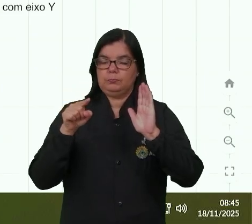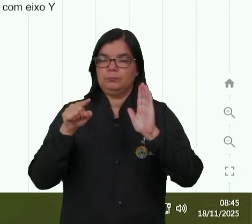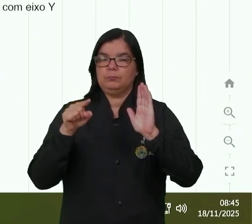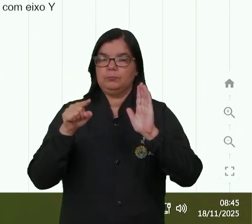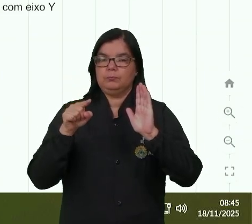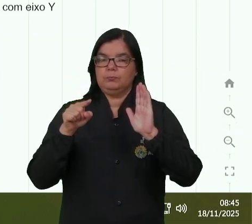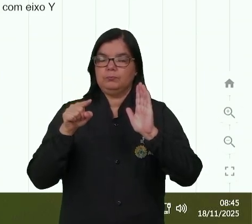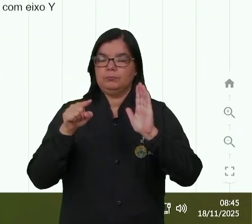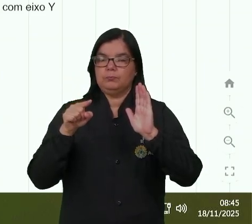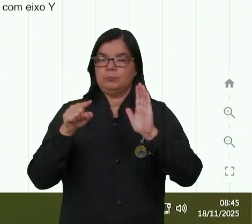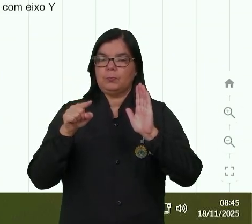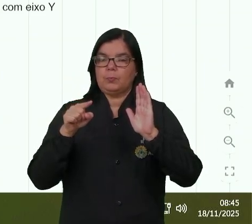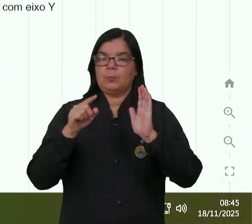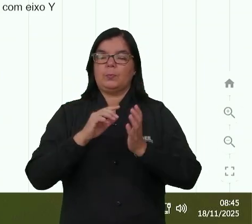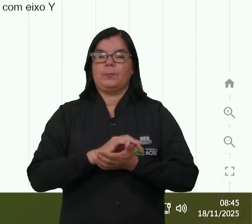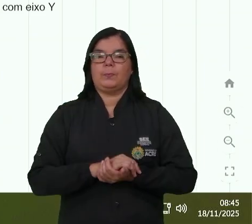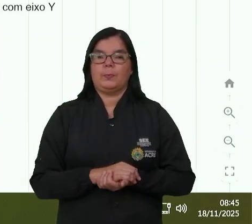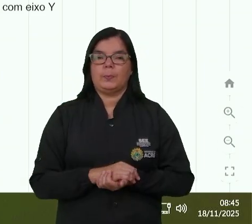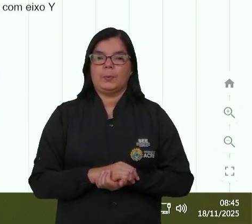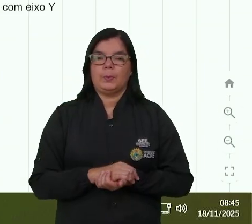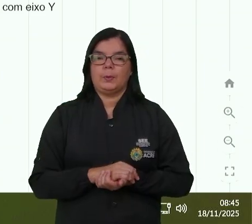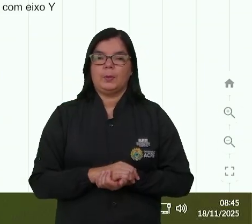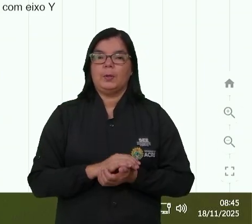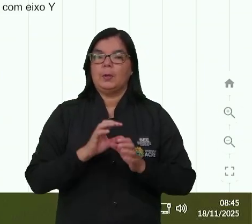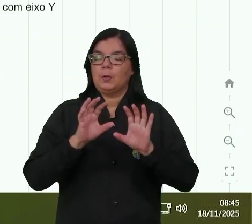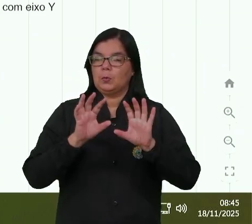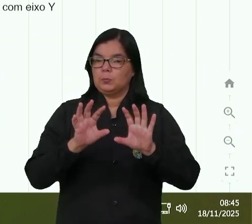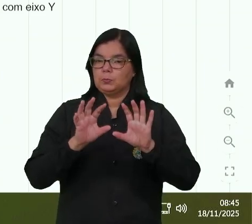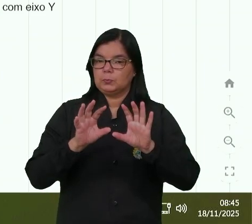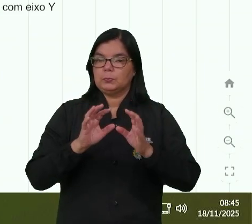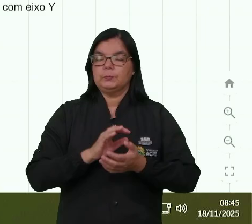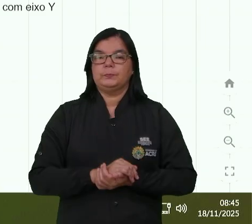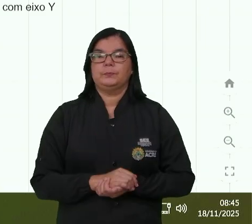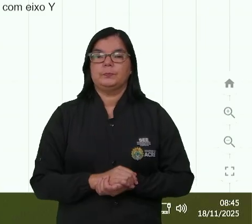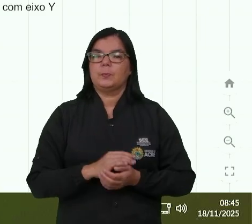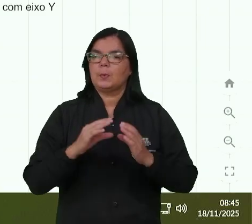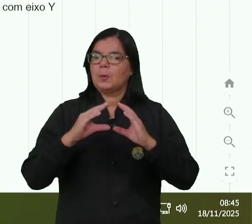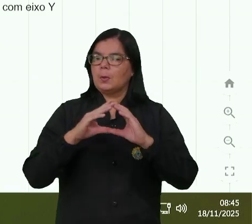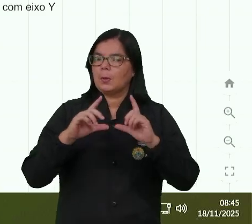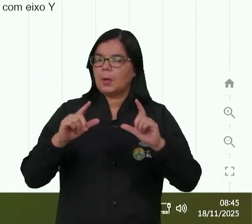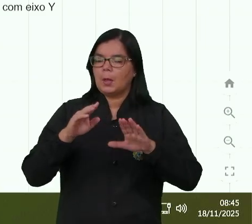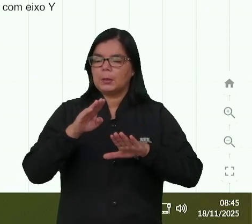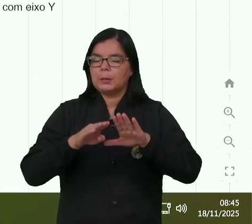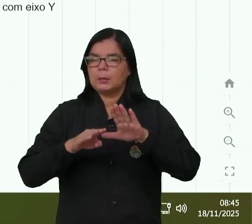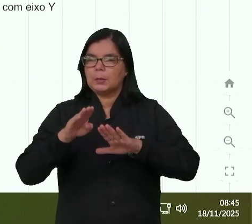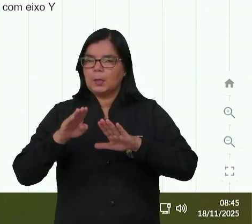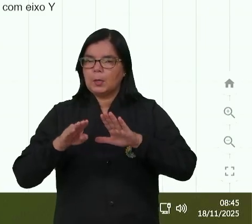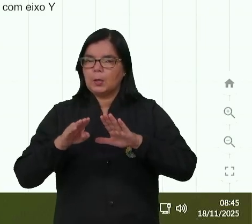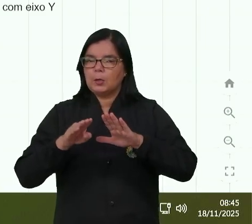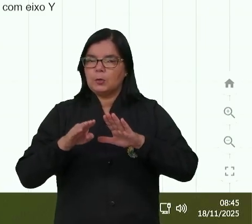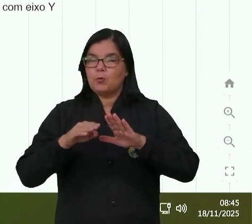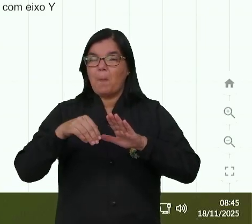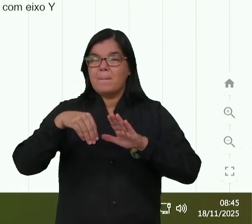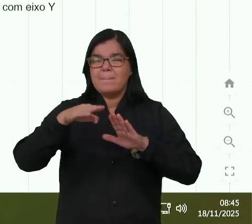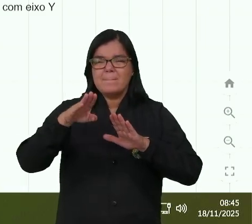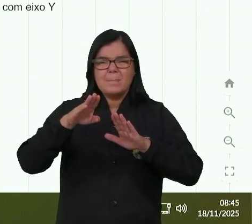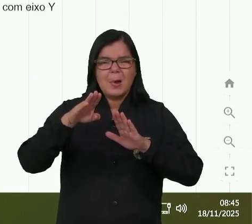ele emborca, ok? Então, acontece isso. E é claro que, à medida que ele vai ficando mais